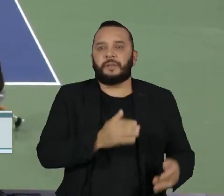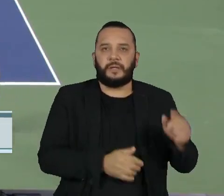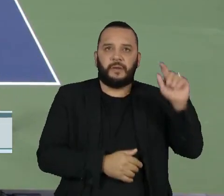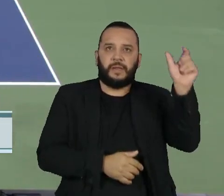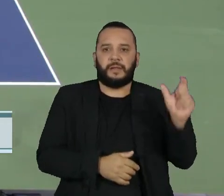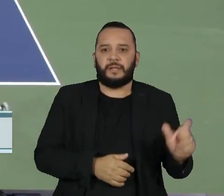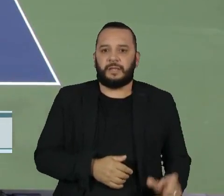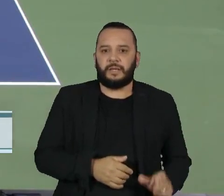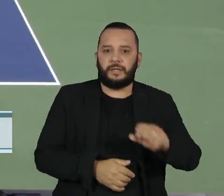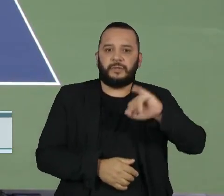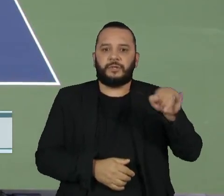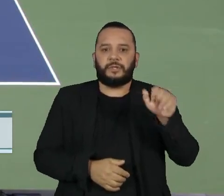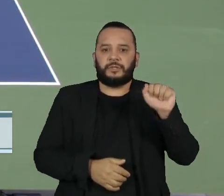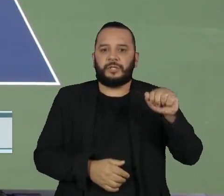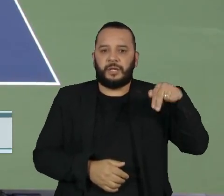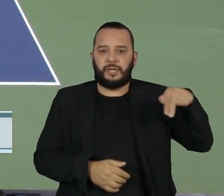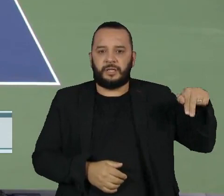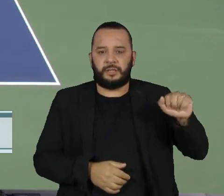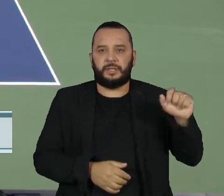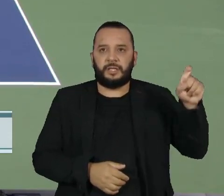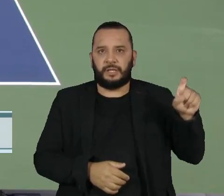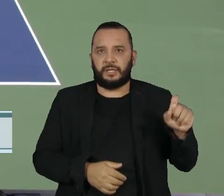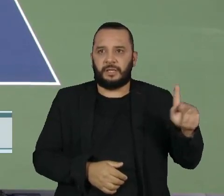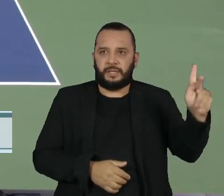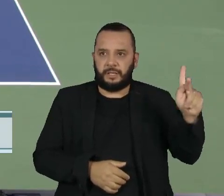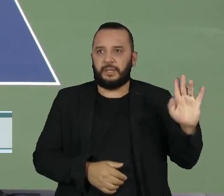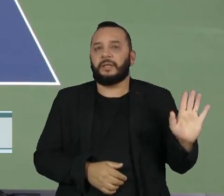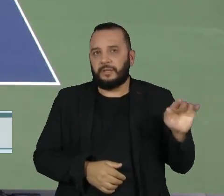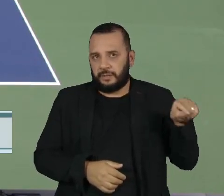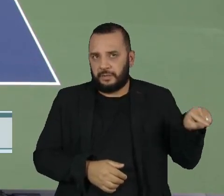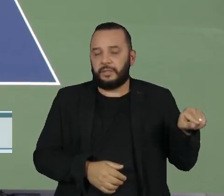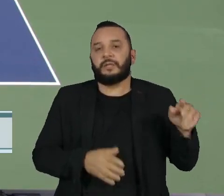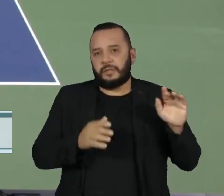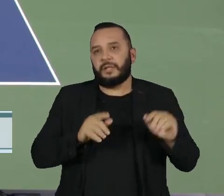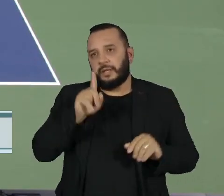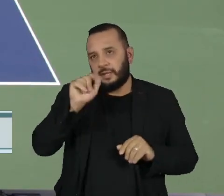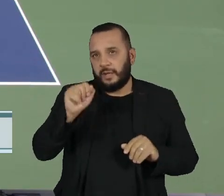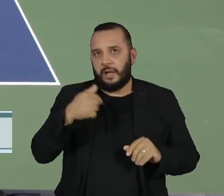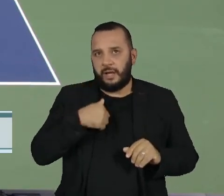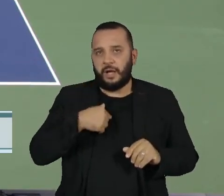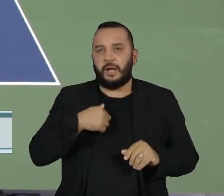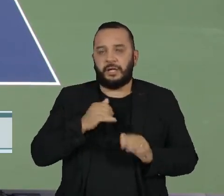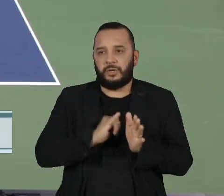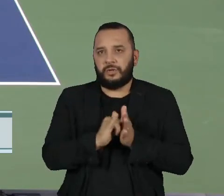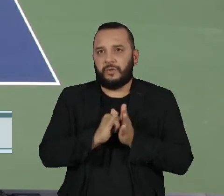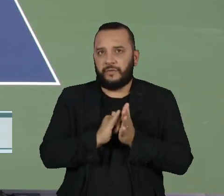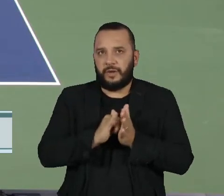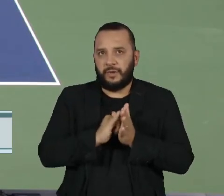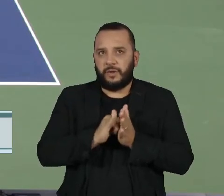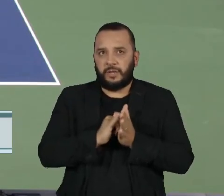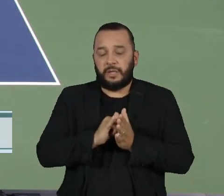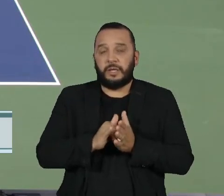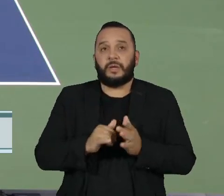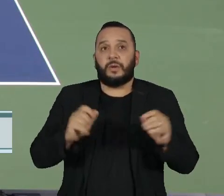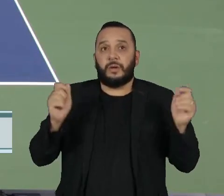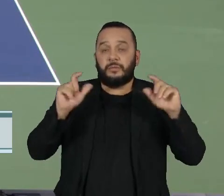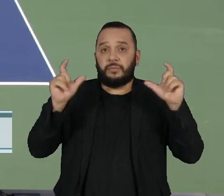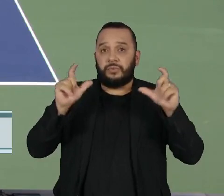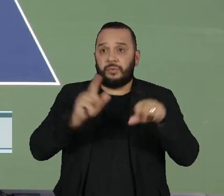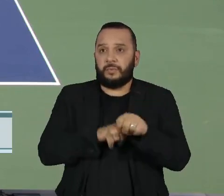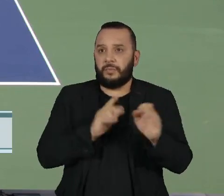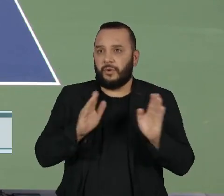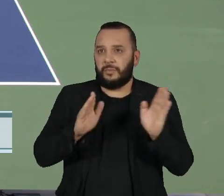pelas oitavas de final do US Open no Arthur Ashe Stadium, em Nova York, foi marcada por um